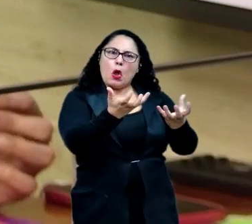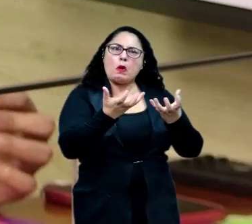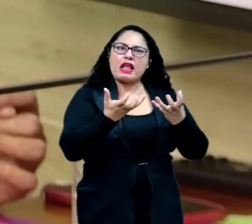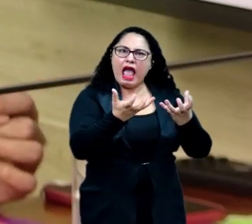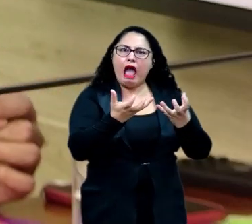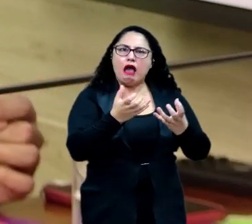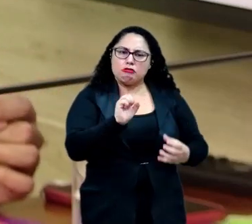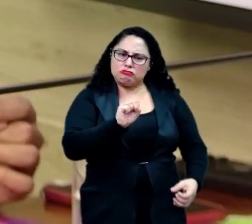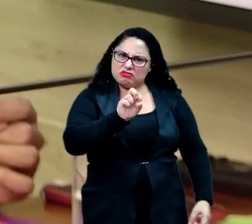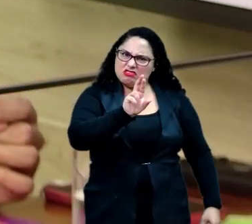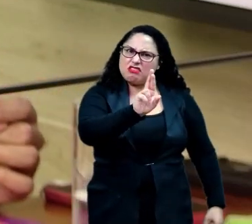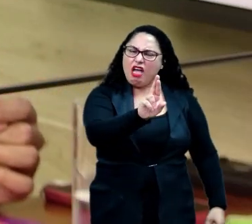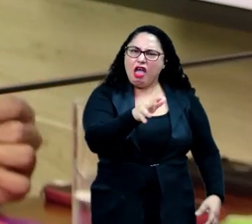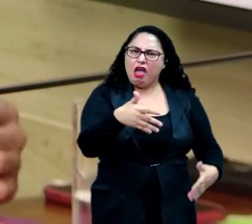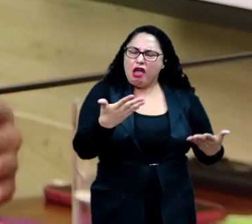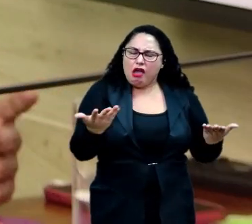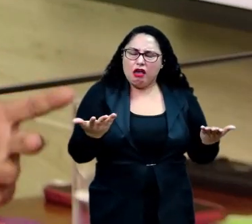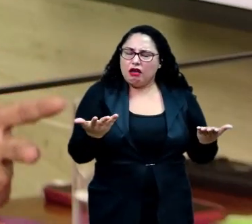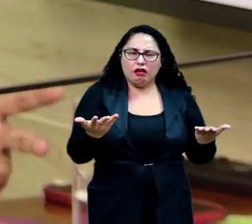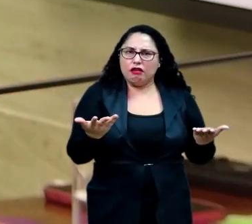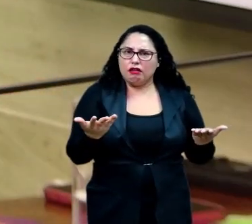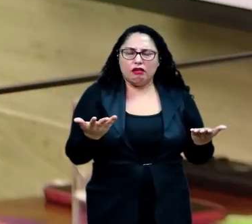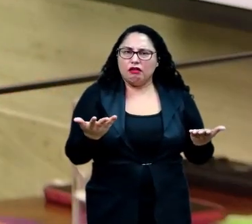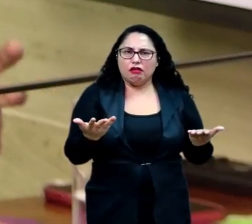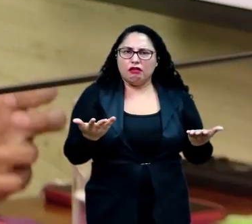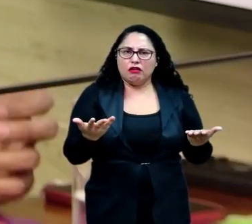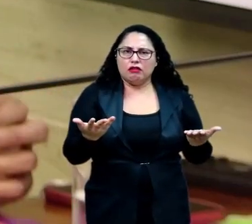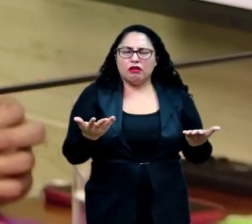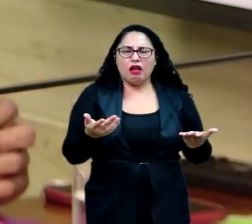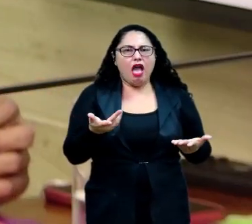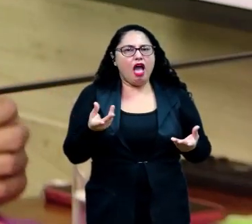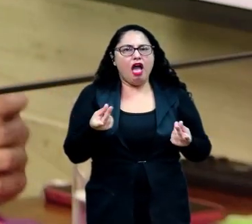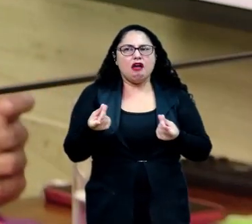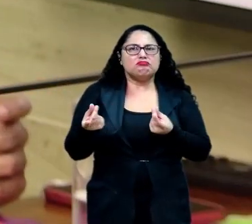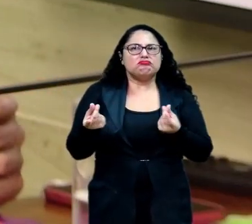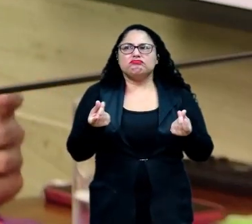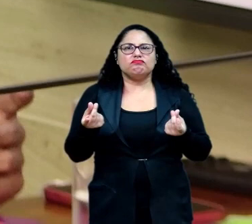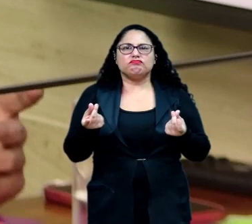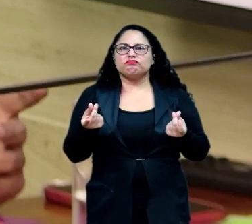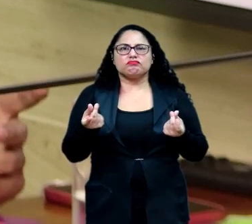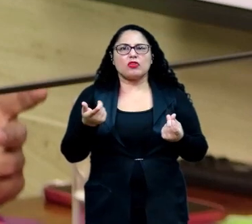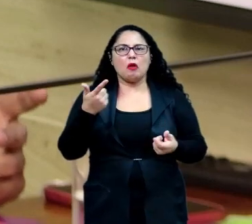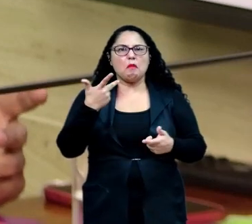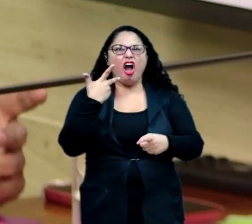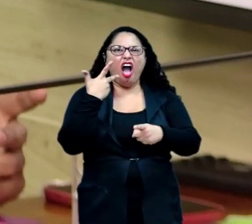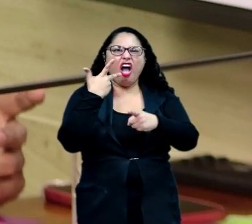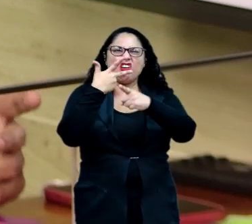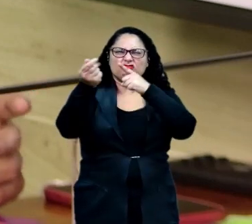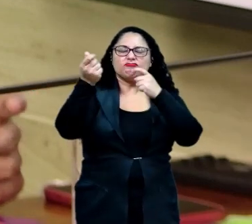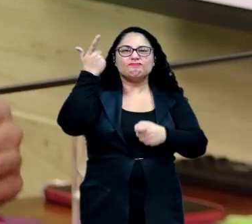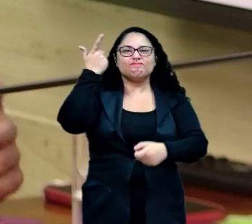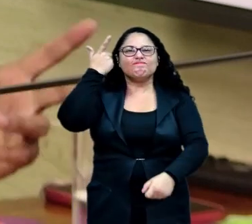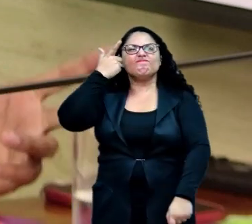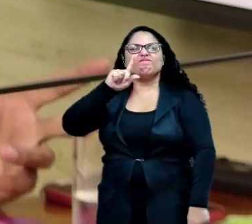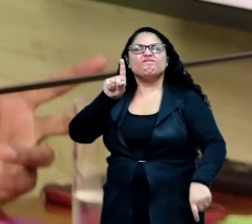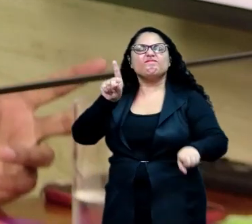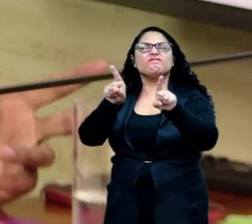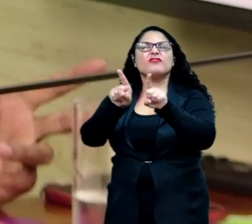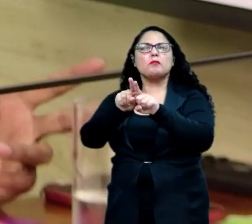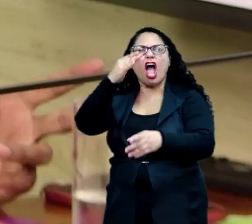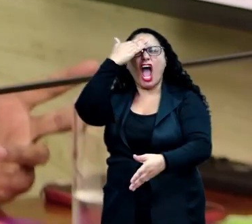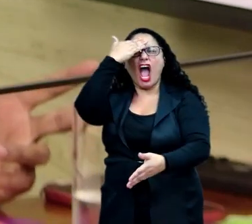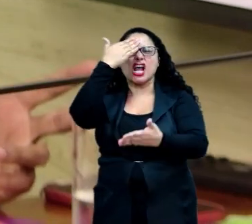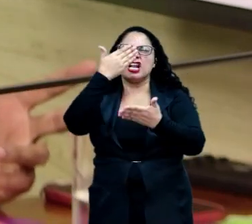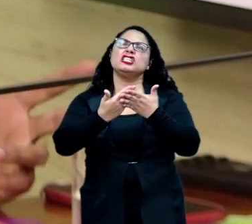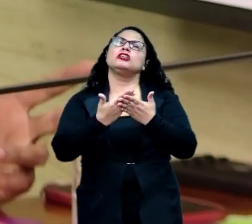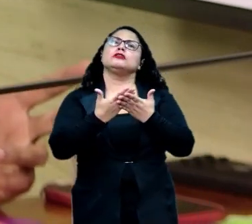ser. É, e isso uma conquista também. Mas acredito que a gente